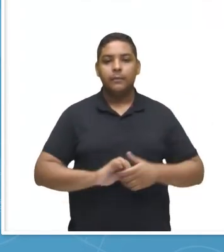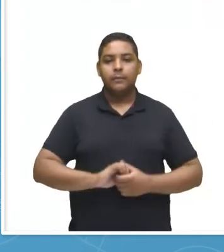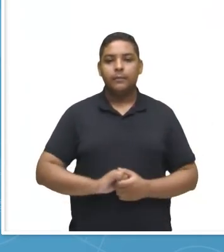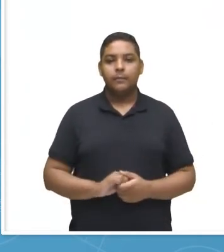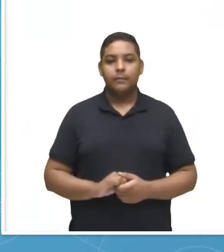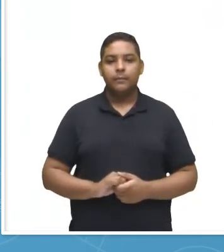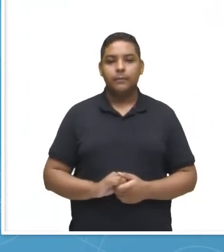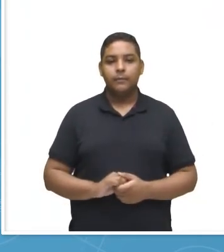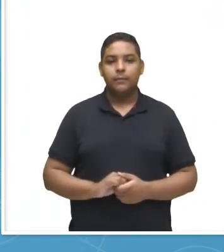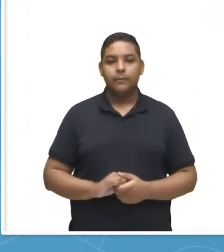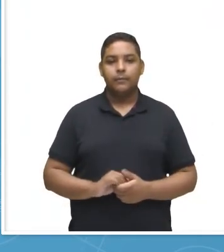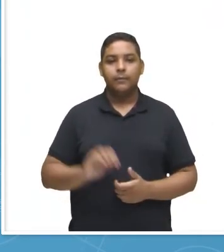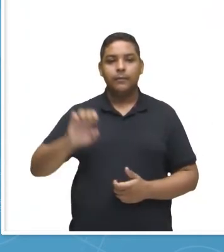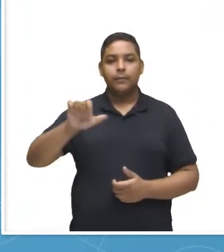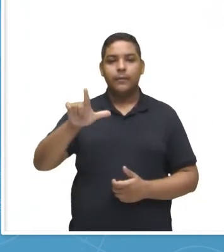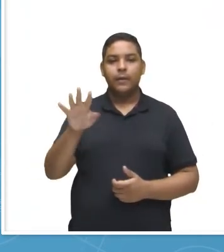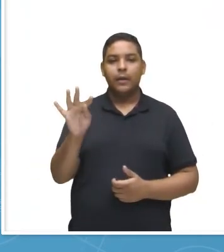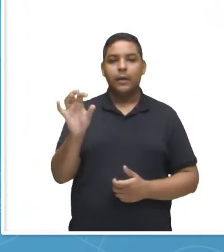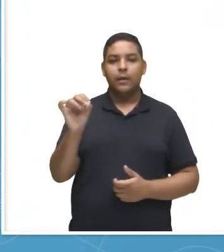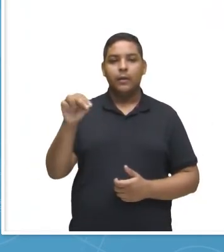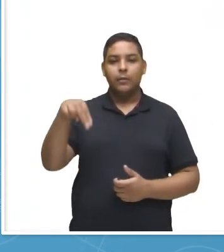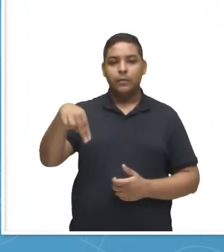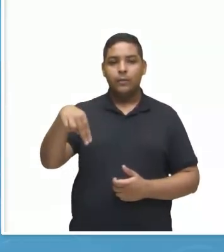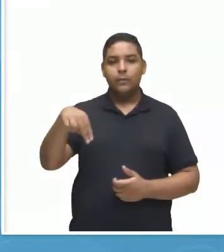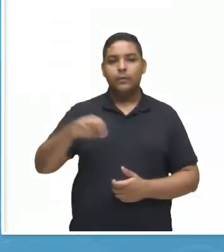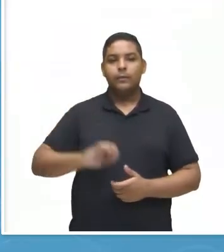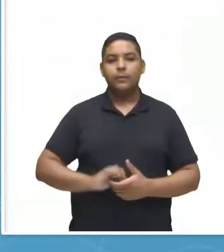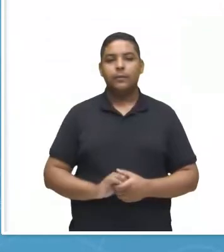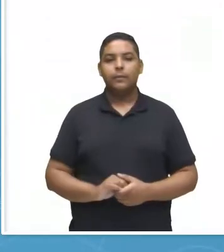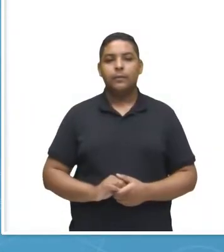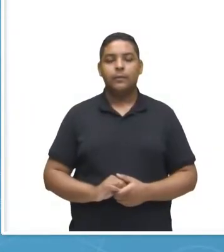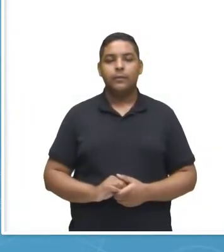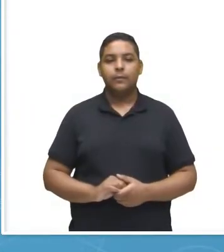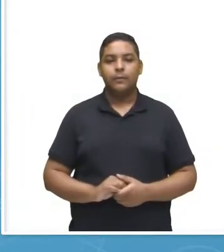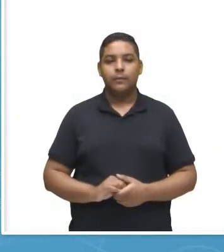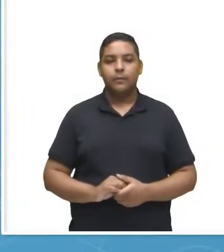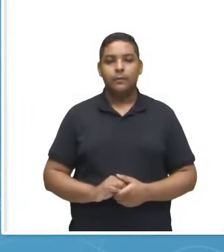O Elton dizendo que é a letra A.